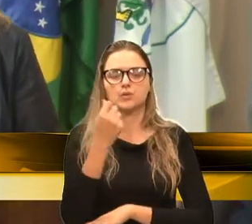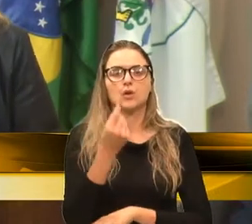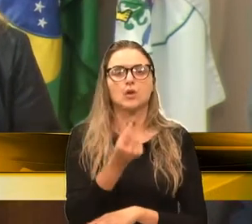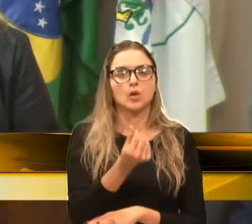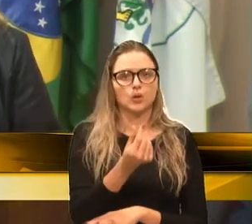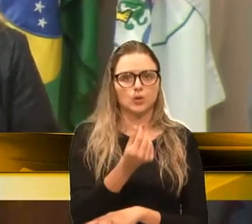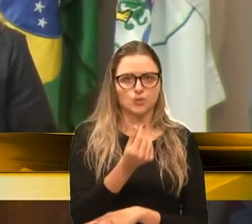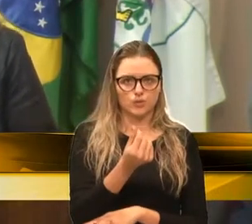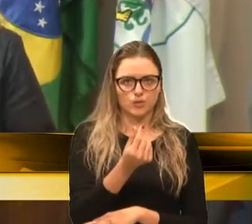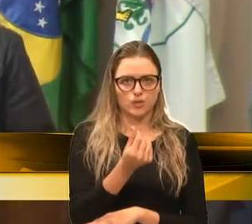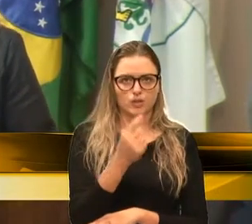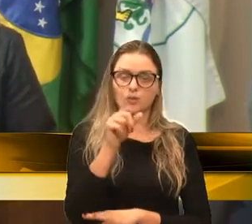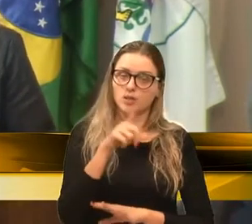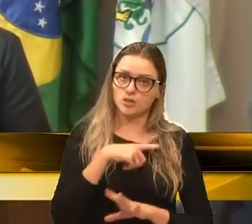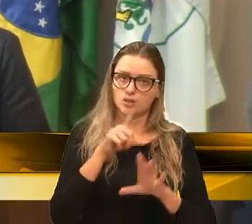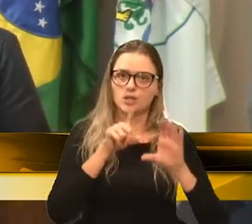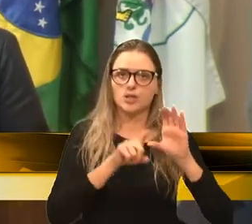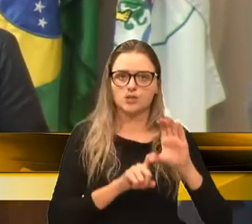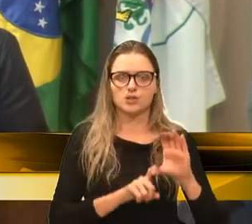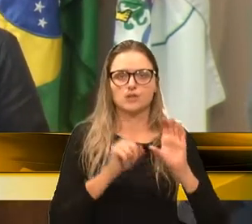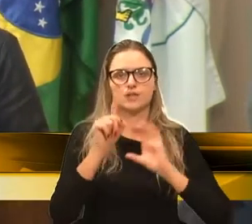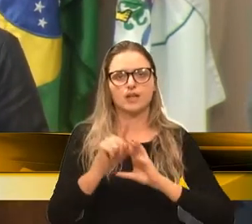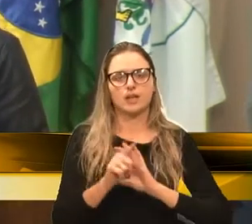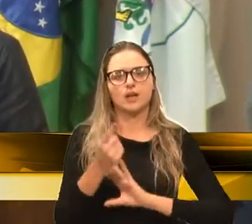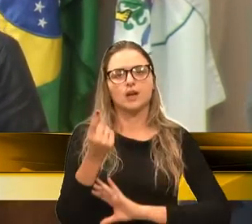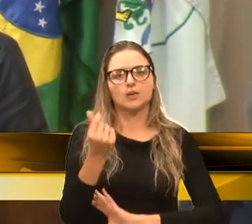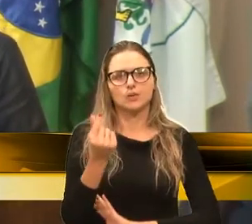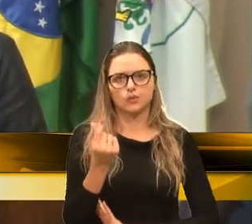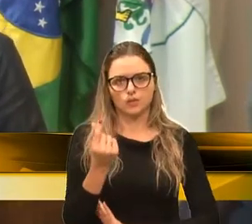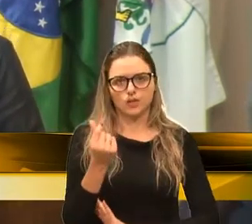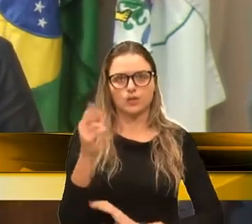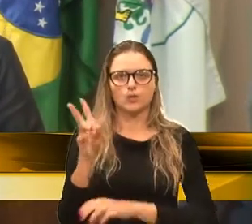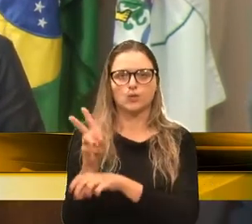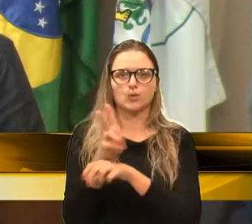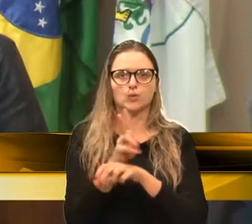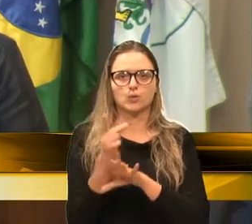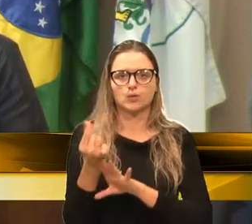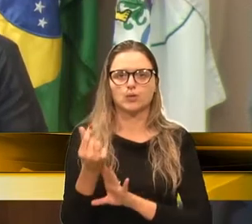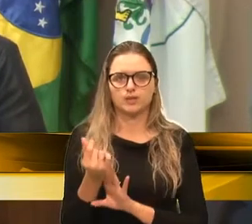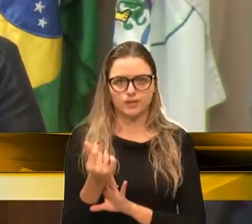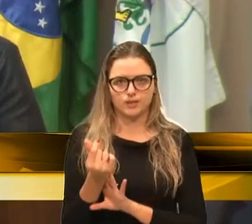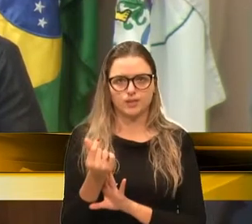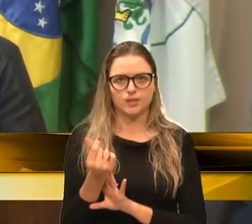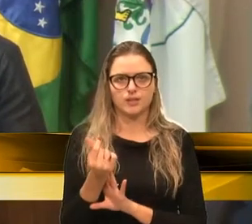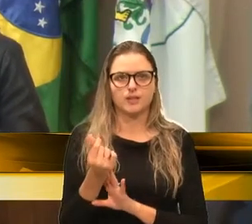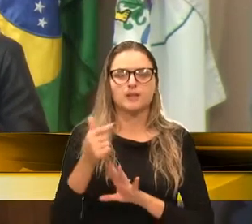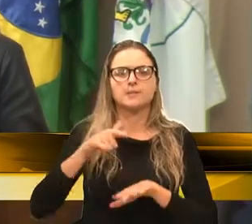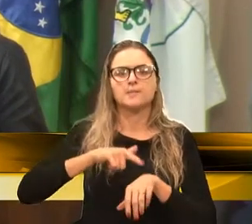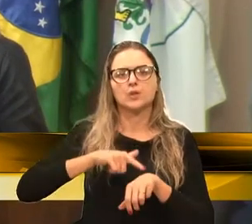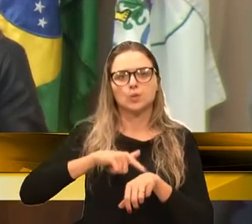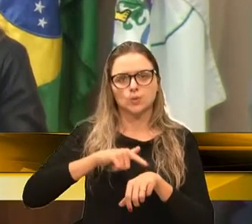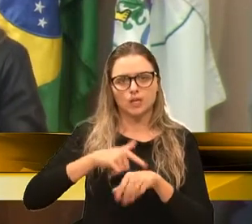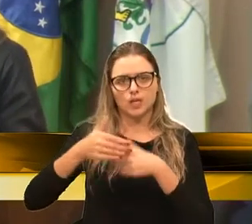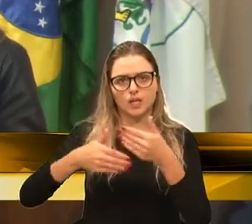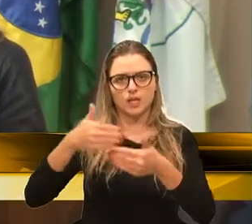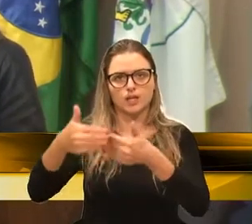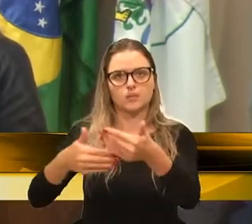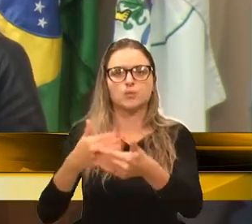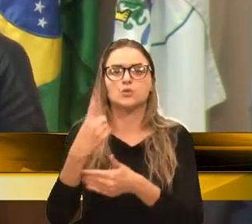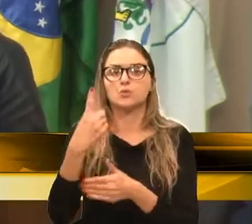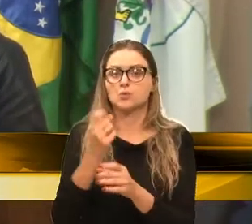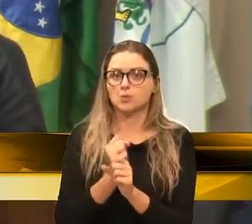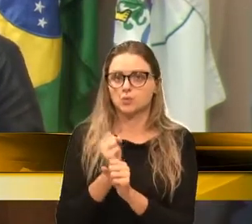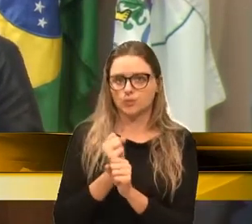valor que era a dívida é o valor de referência do empréstimo. Num período de carência de um